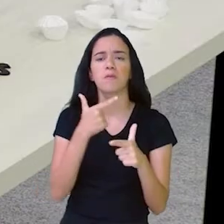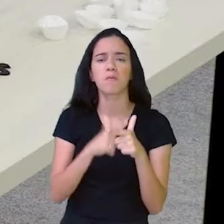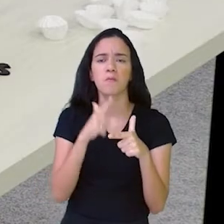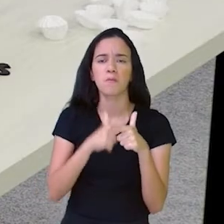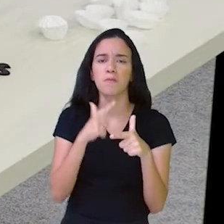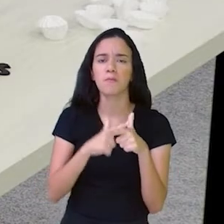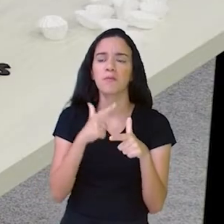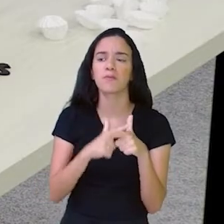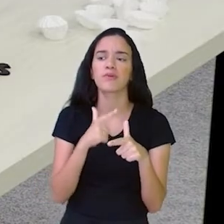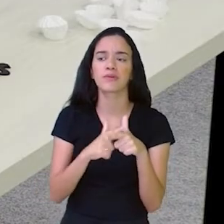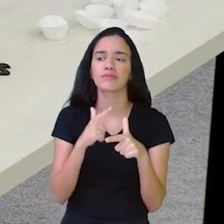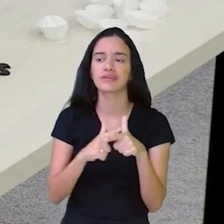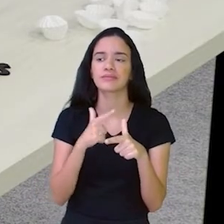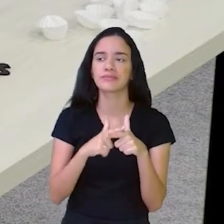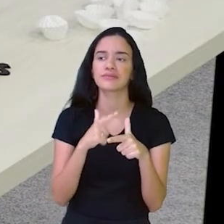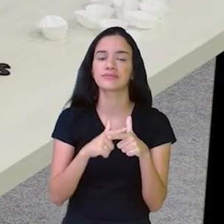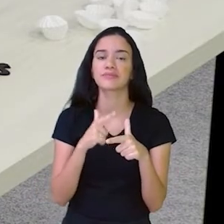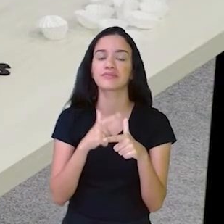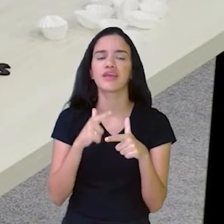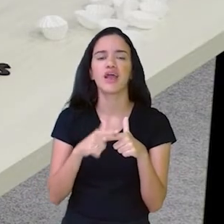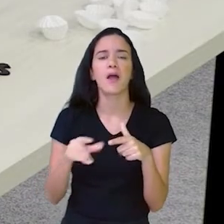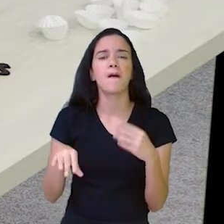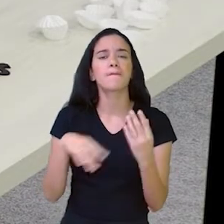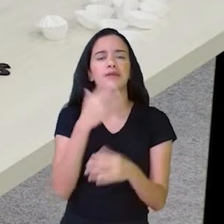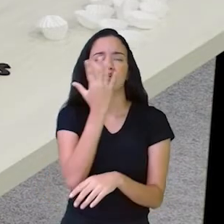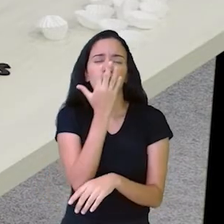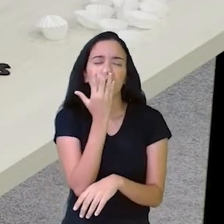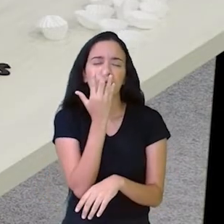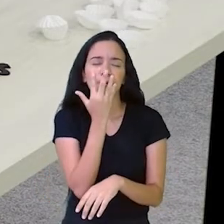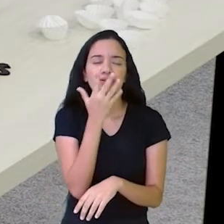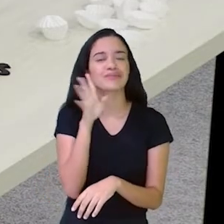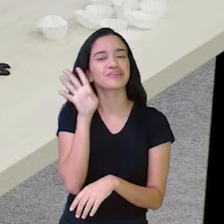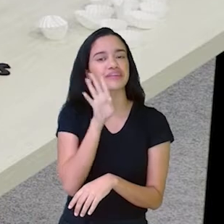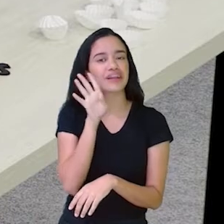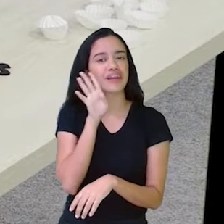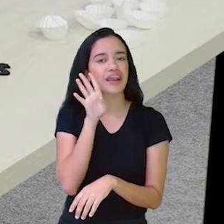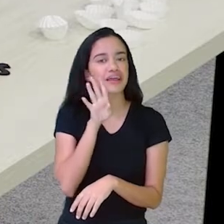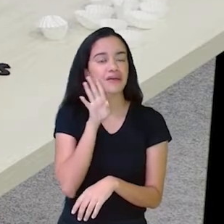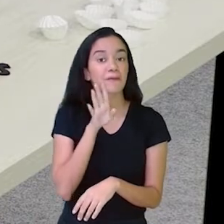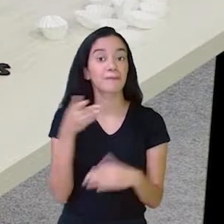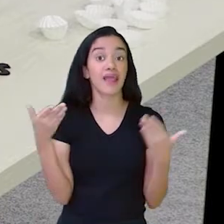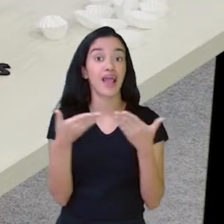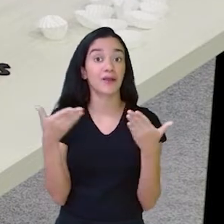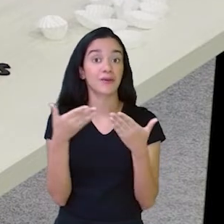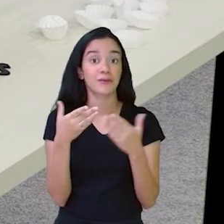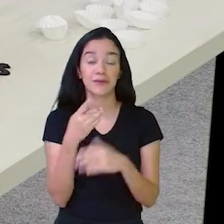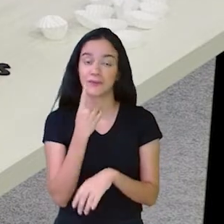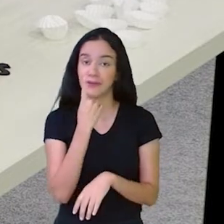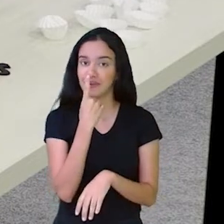melhor ainda, para ficar um efeito bem colorido, bem legal, tá, gente? Vamos trabalhar agora o vermelho.